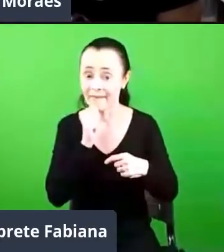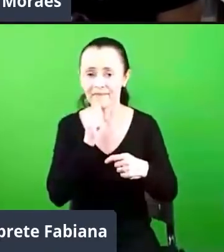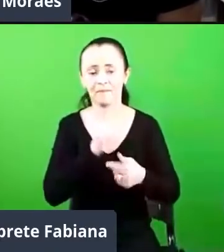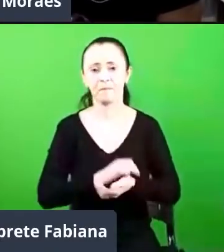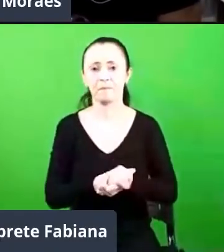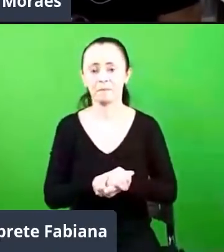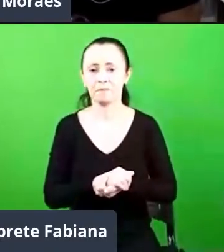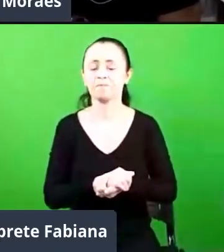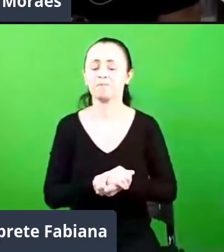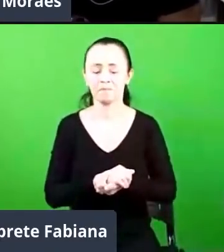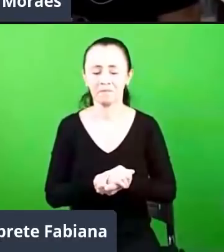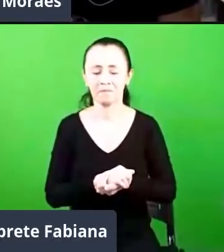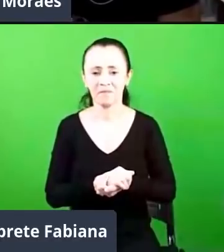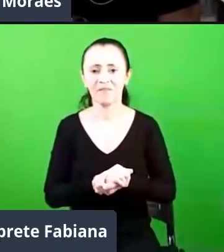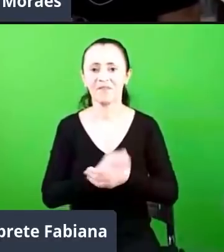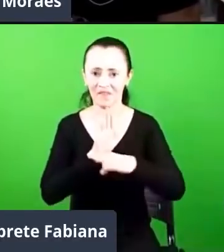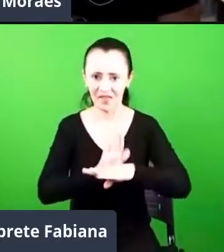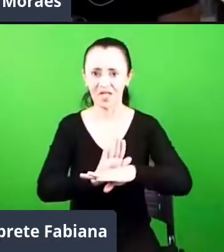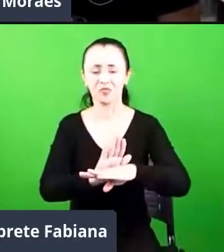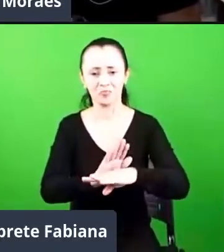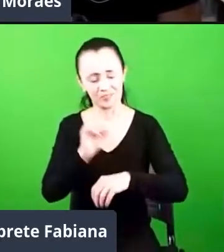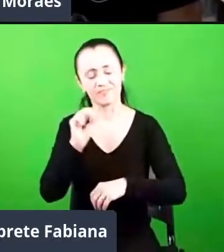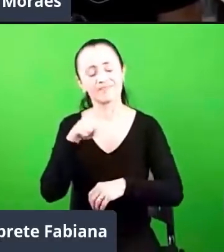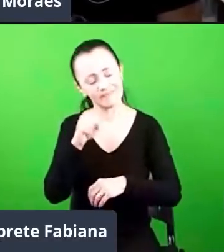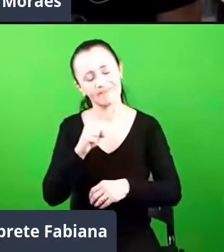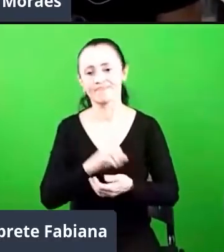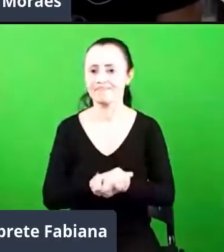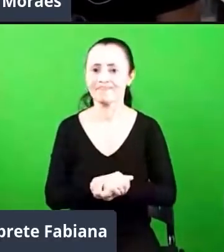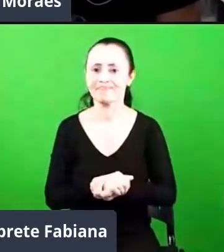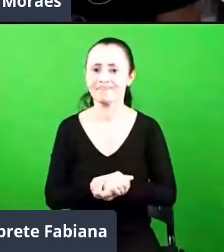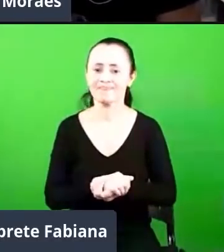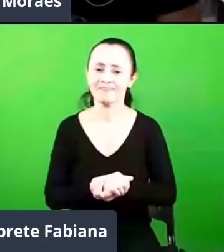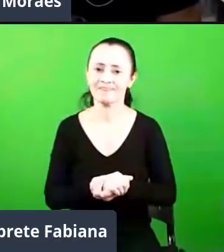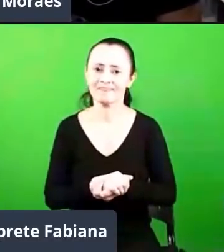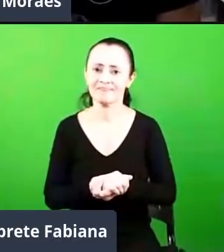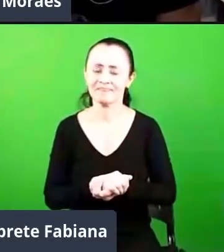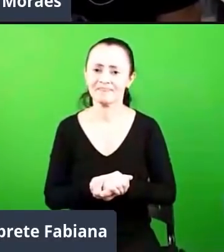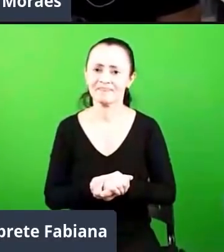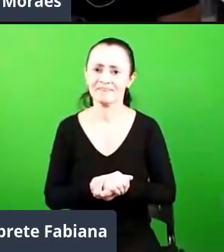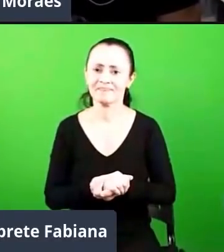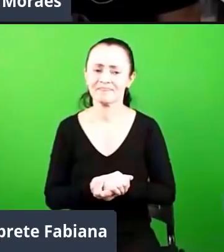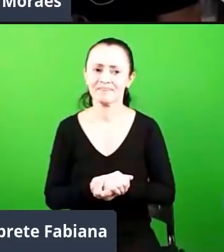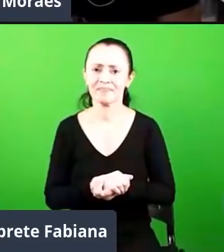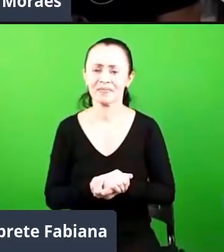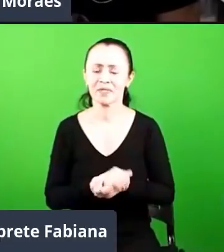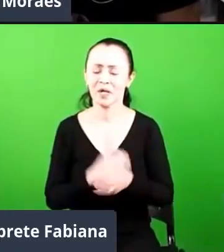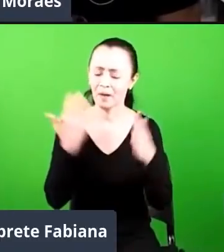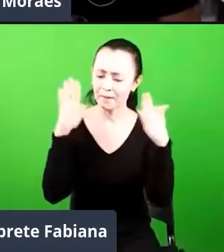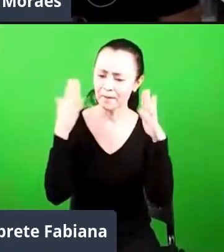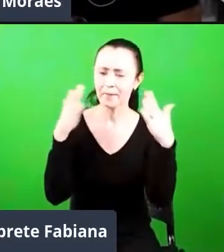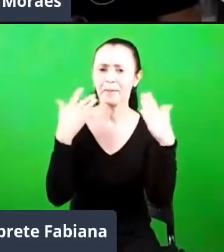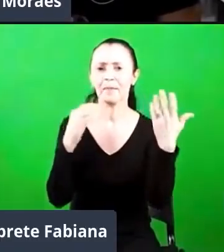Não, teve contribuição sim, bastante, bastante. É parabenizar mesmo todos os professores, todos que